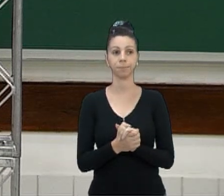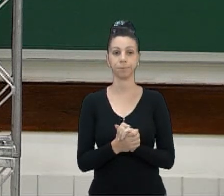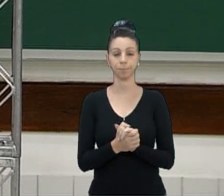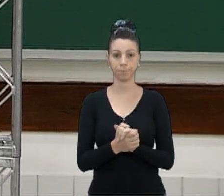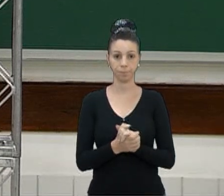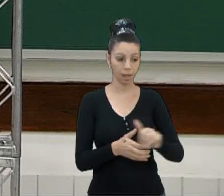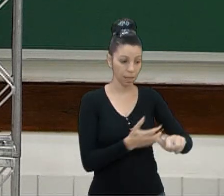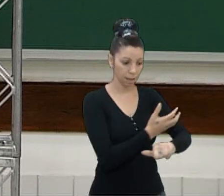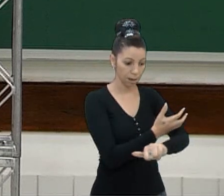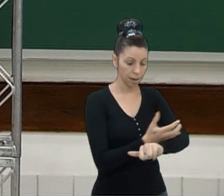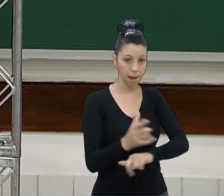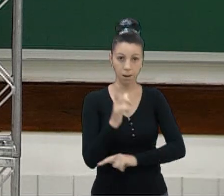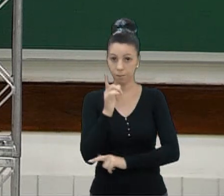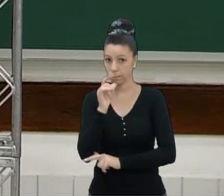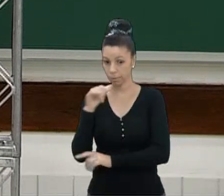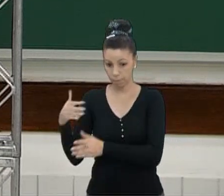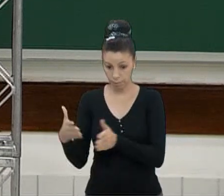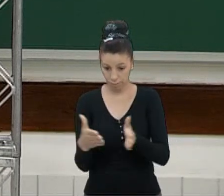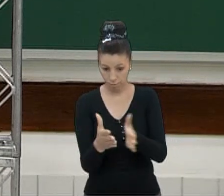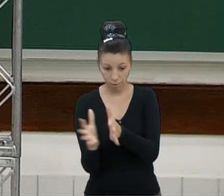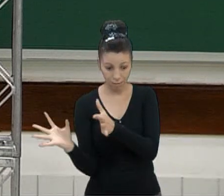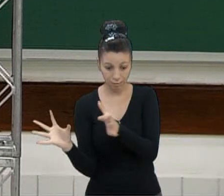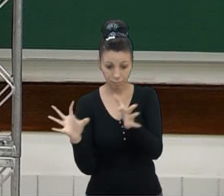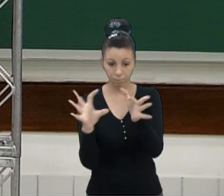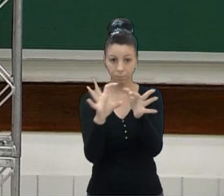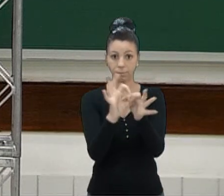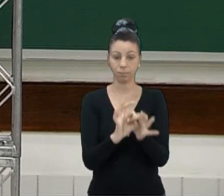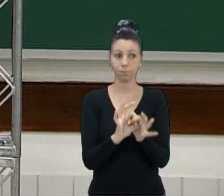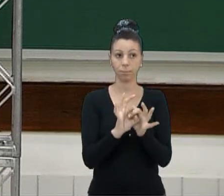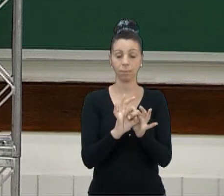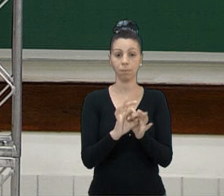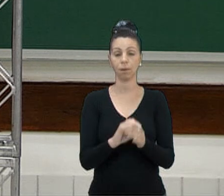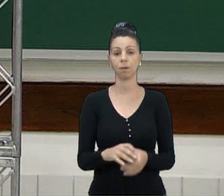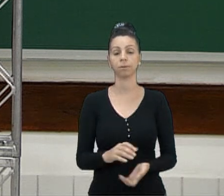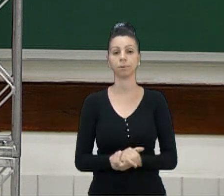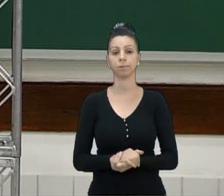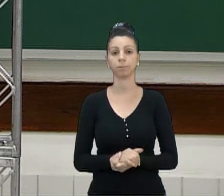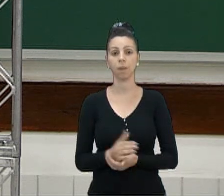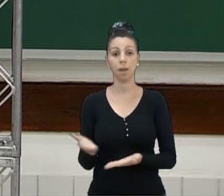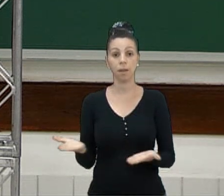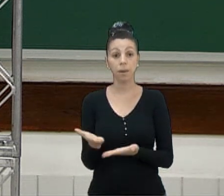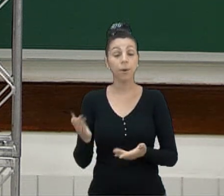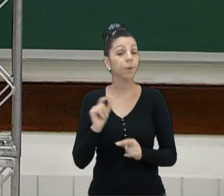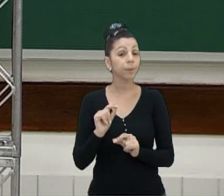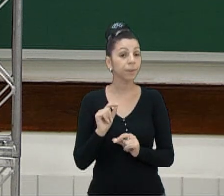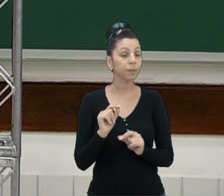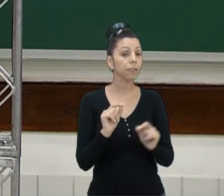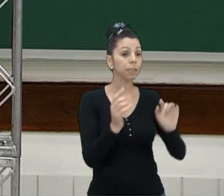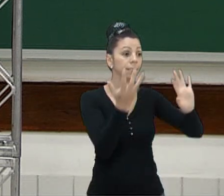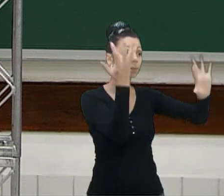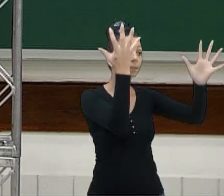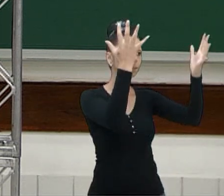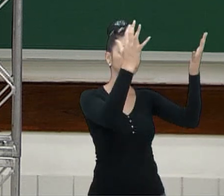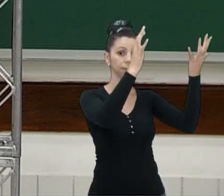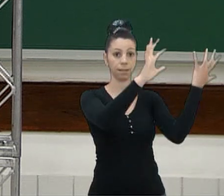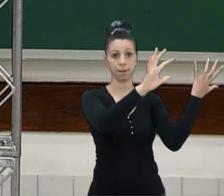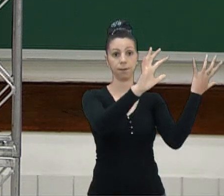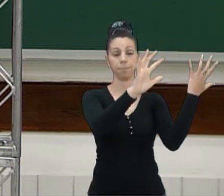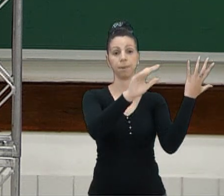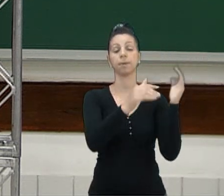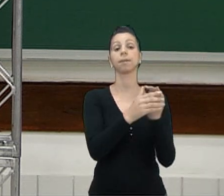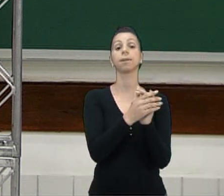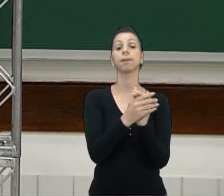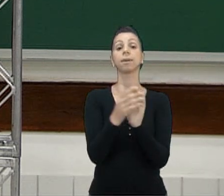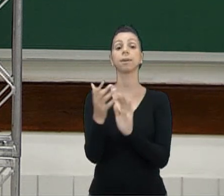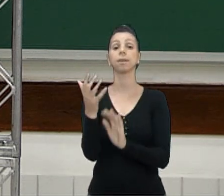estão interligados, mais próximos quando a gente estuda, clima e vegetação também. Porque conforme a característica